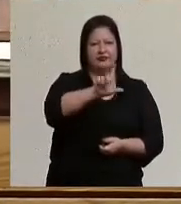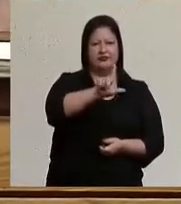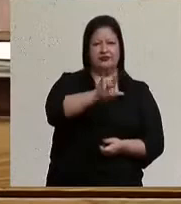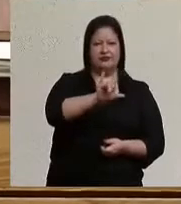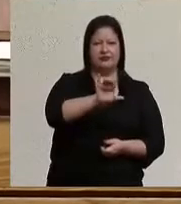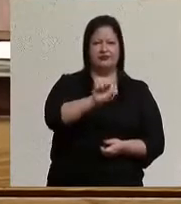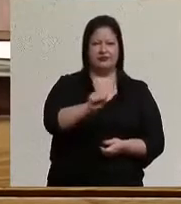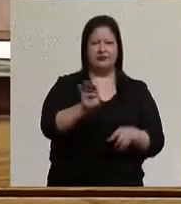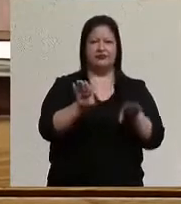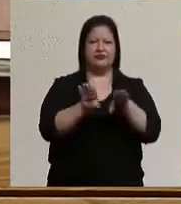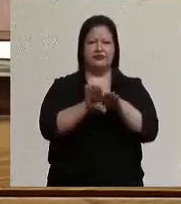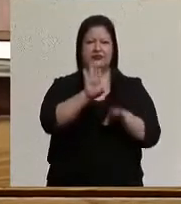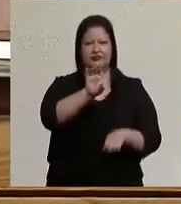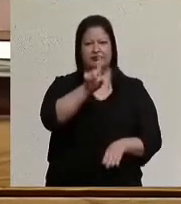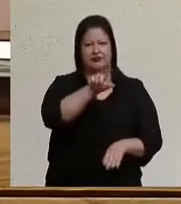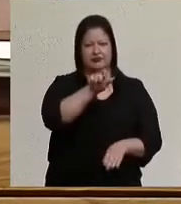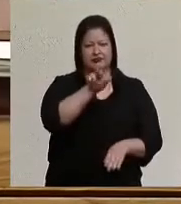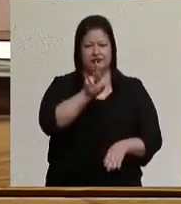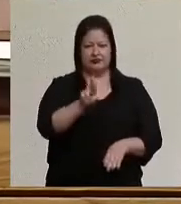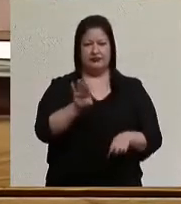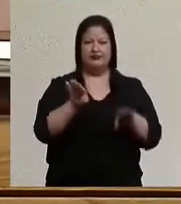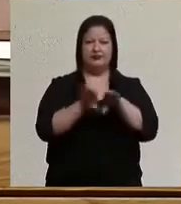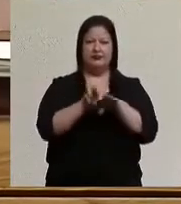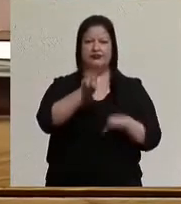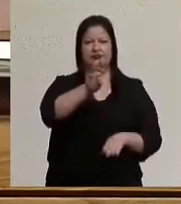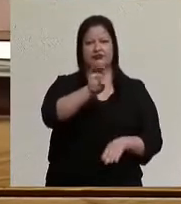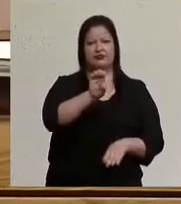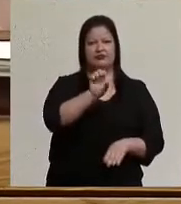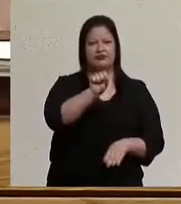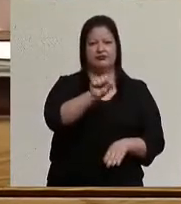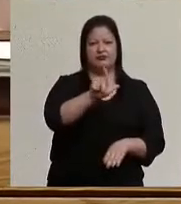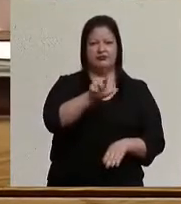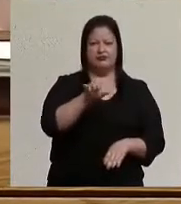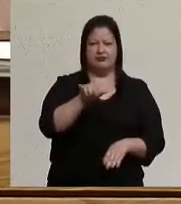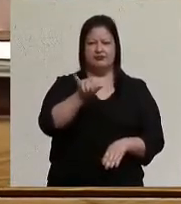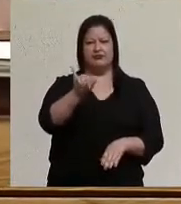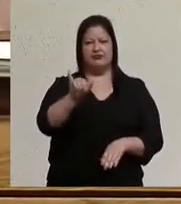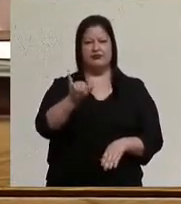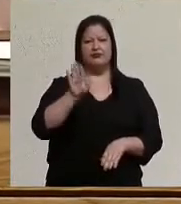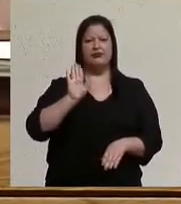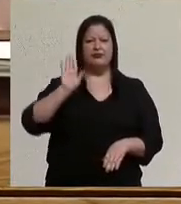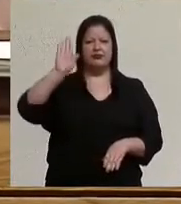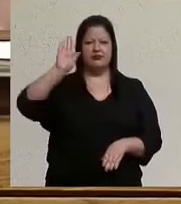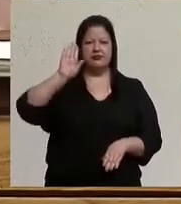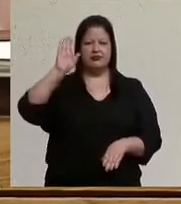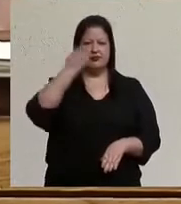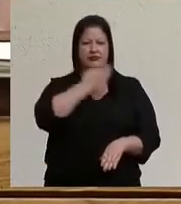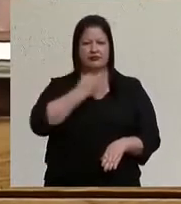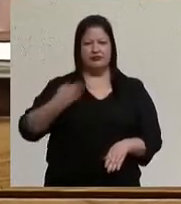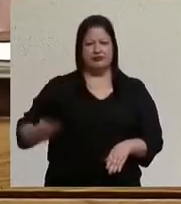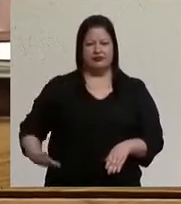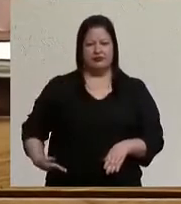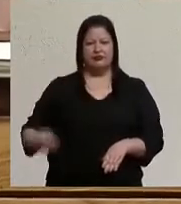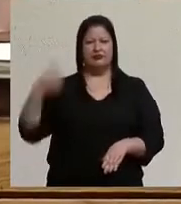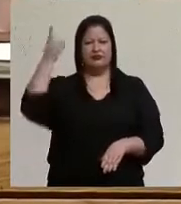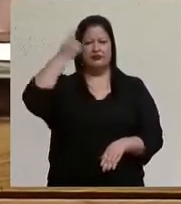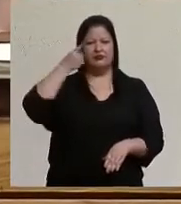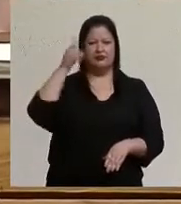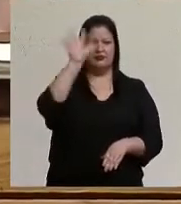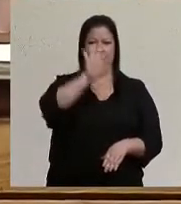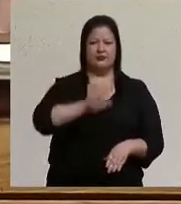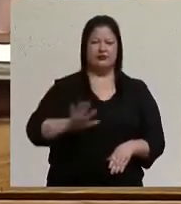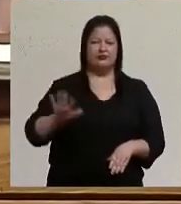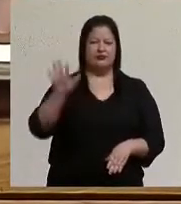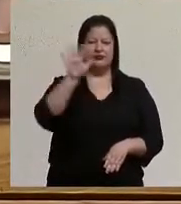e do César Marmo toda e do Wesley também César né que foram os candidatos ao governo do estado a deputado federal e ao deputado